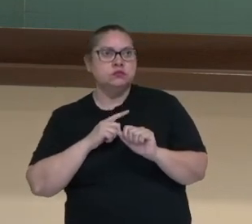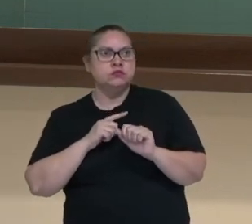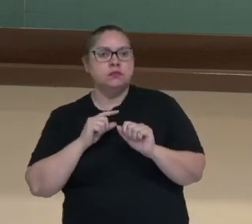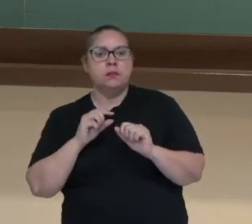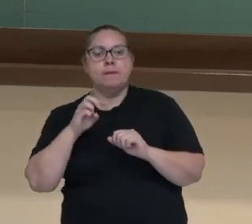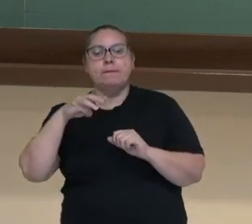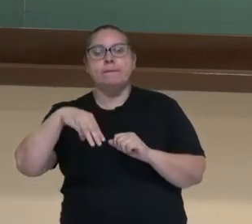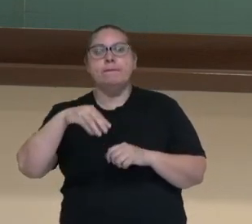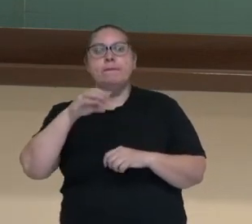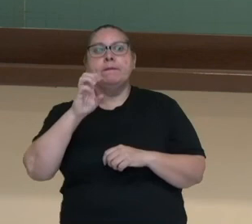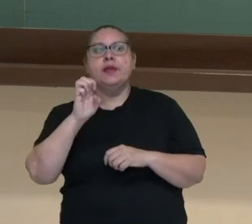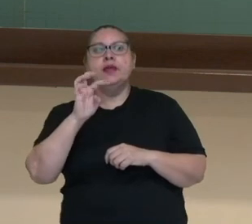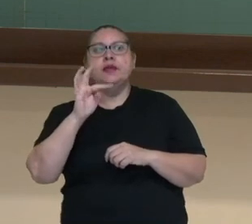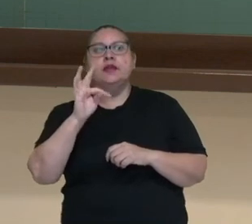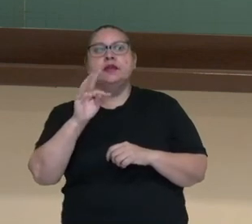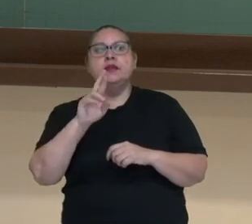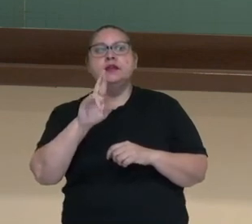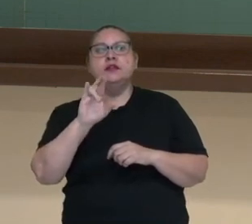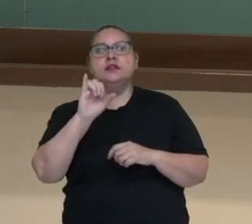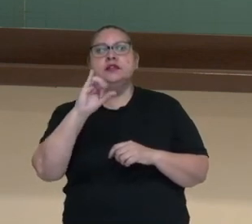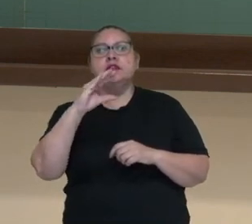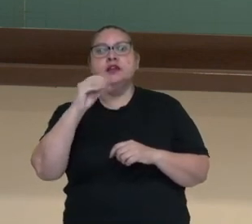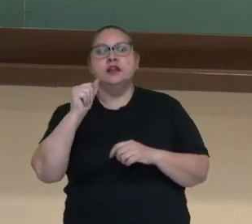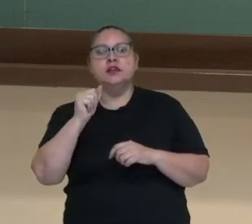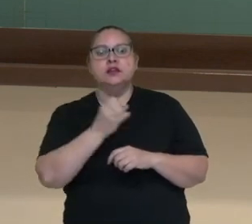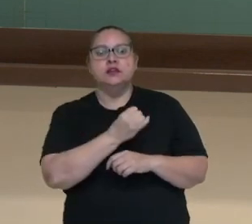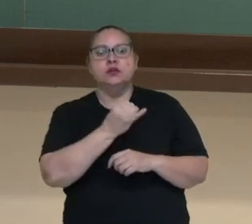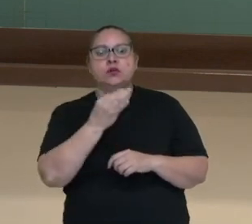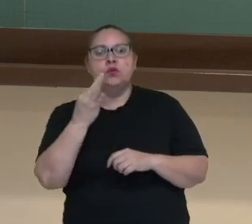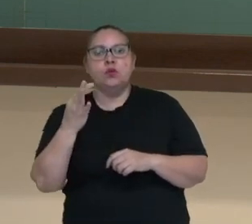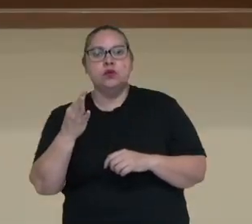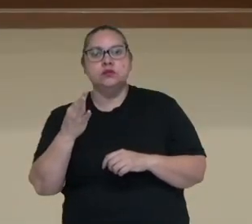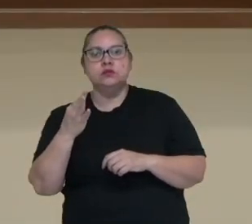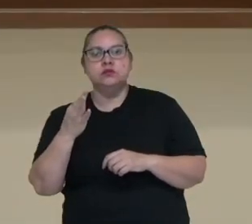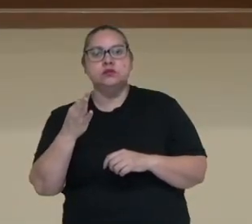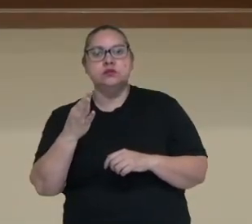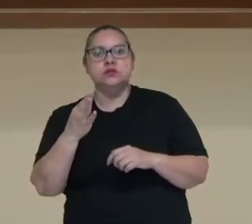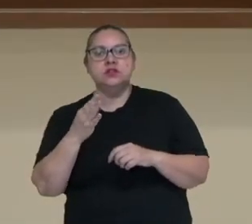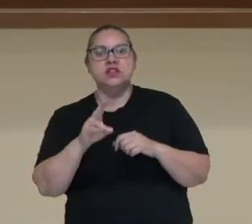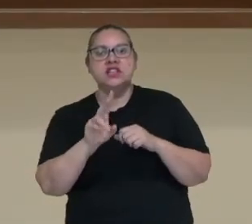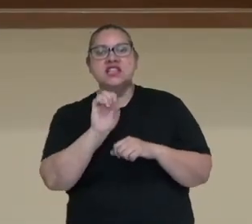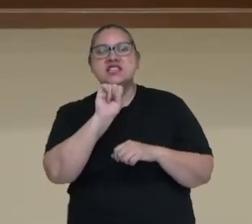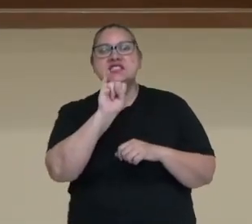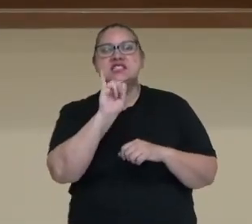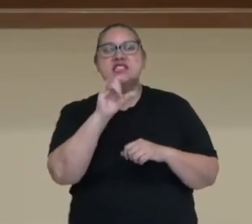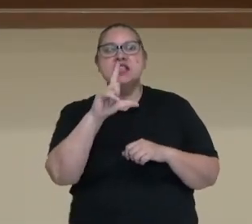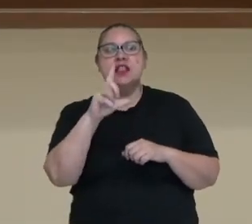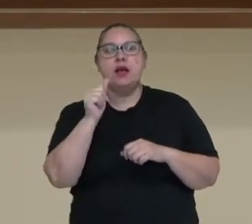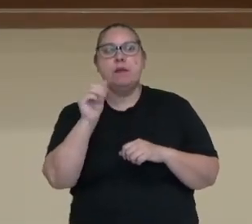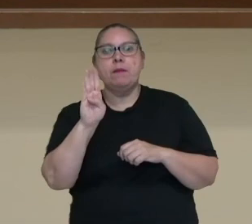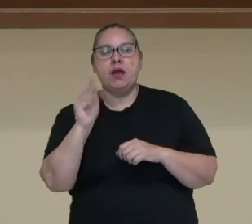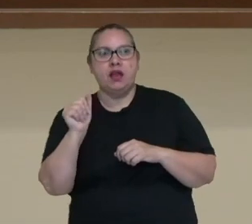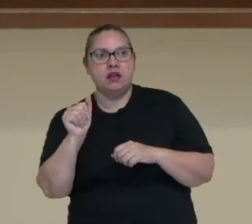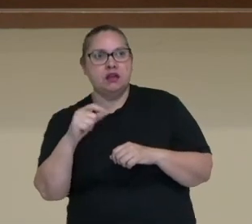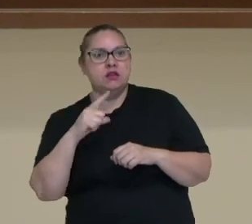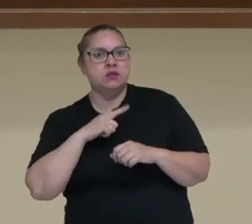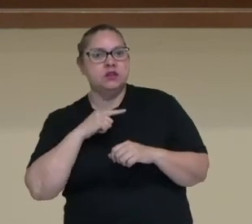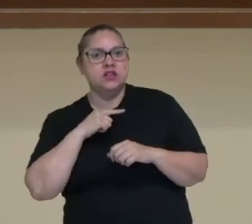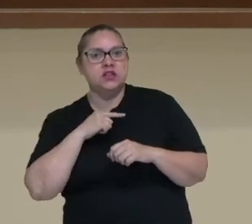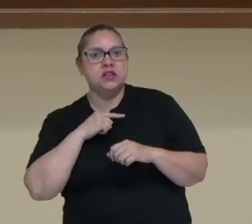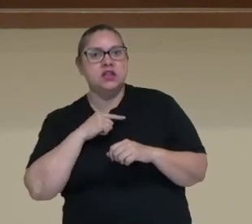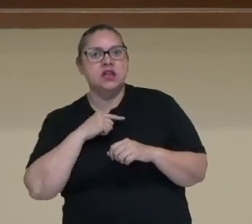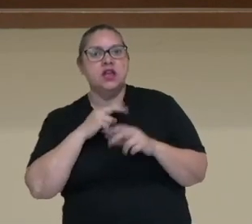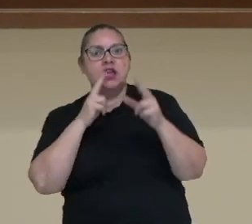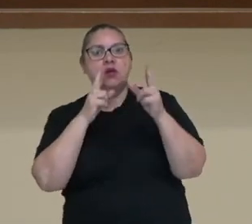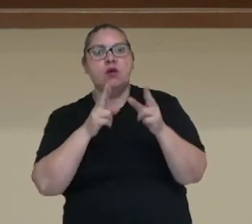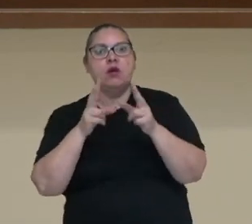métrica, né? Quantidade de sílabas poéticas por verso. Posso ter a rima,